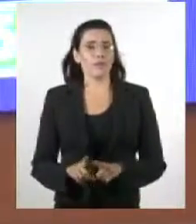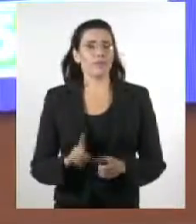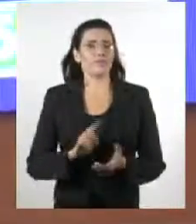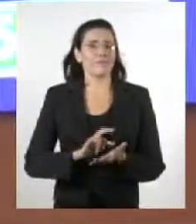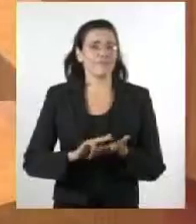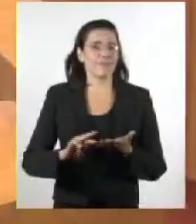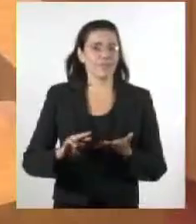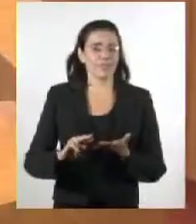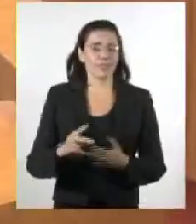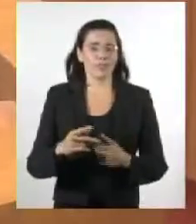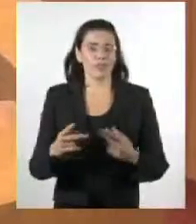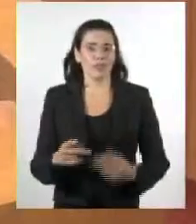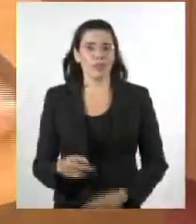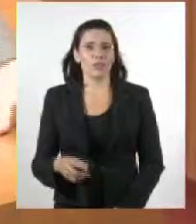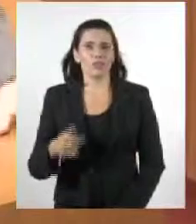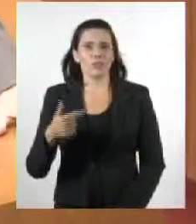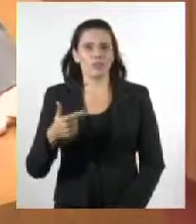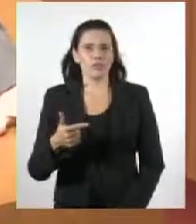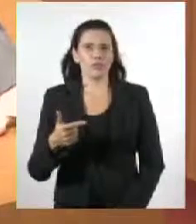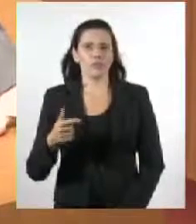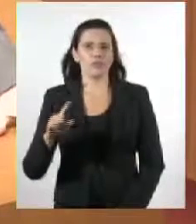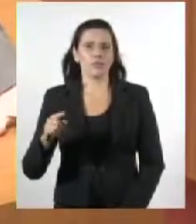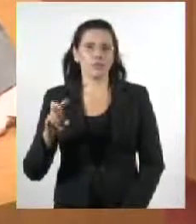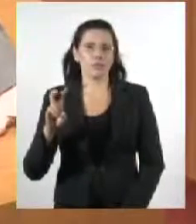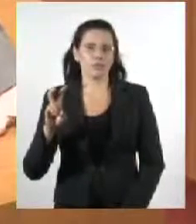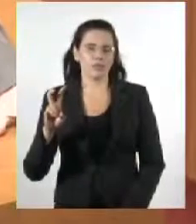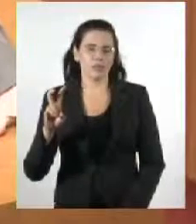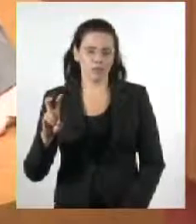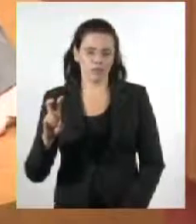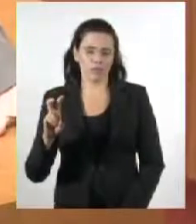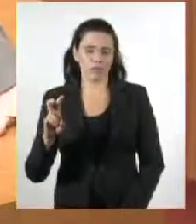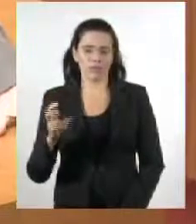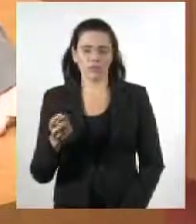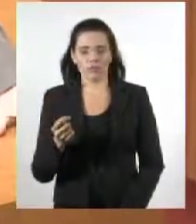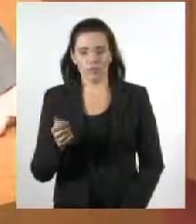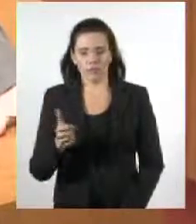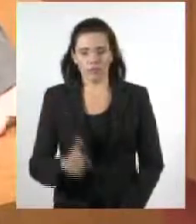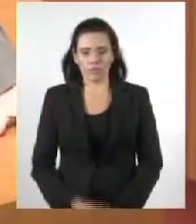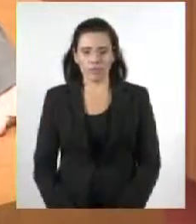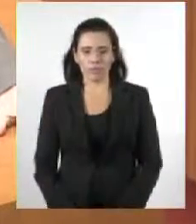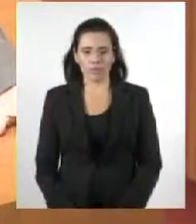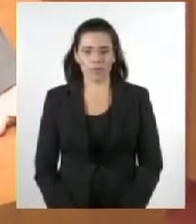2,55. Um antibiograma, R$